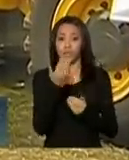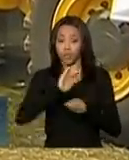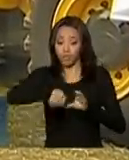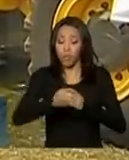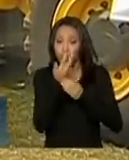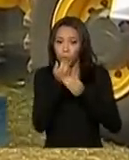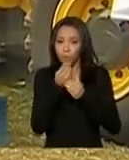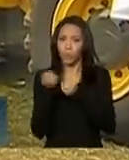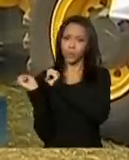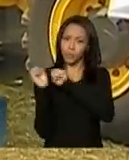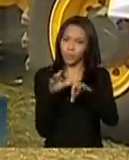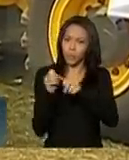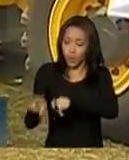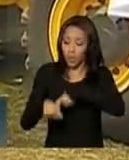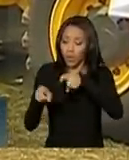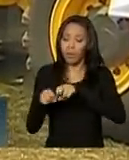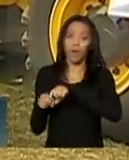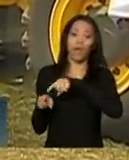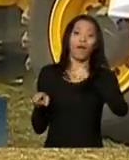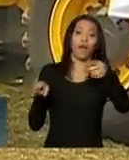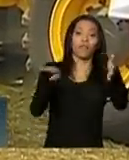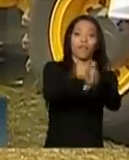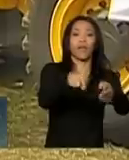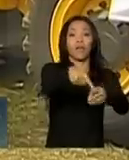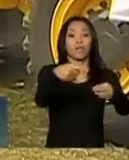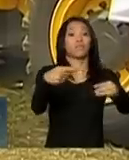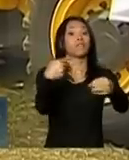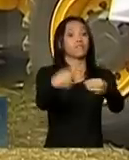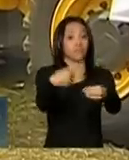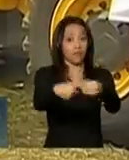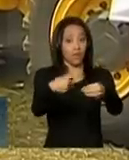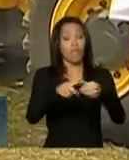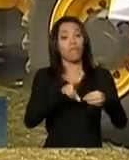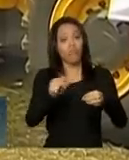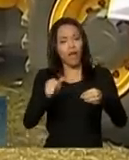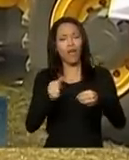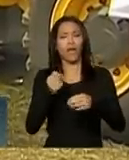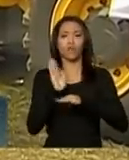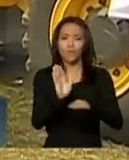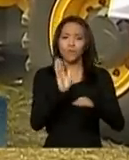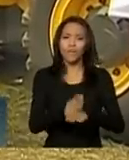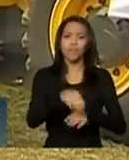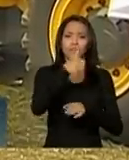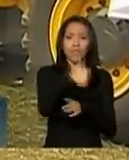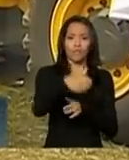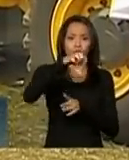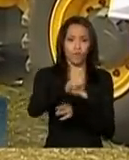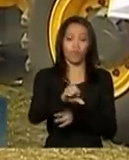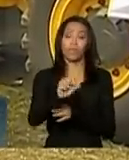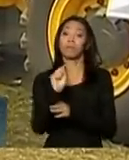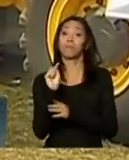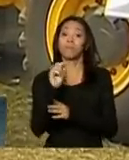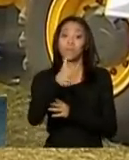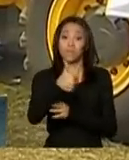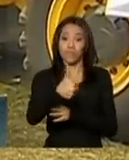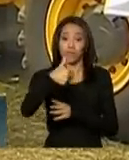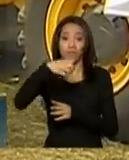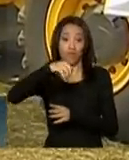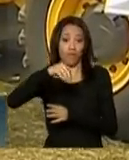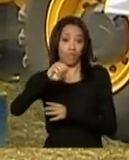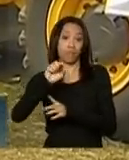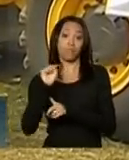estradas que ligam o campo à cidade elas devem beneficiar mais de 190.000 habitantes esses